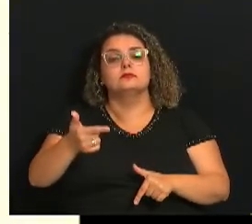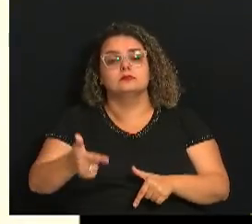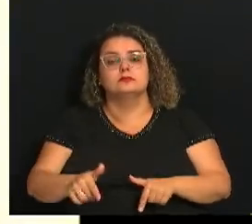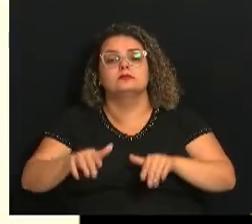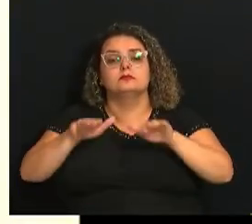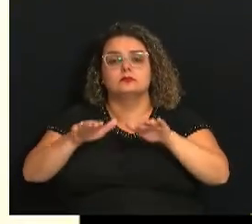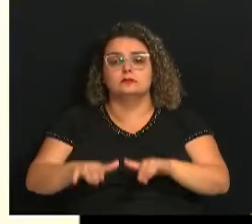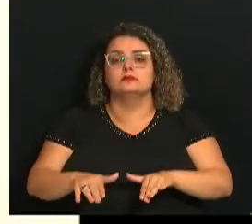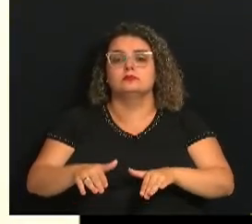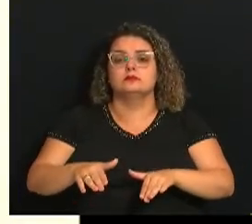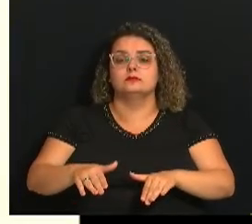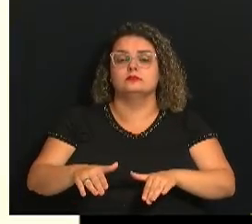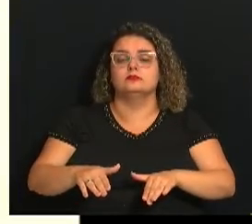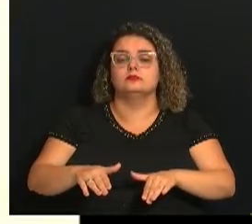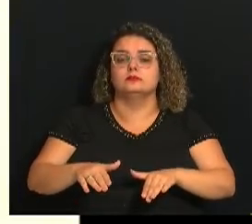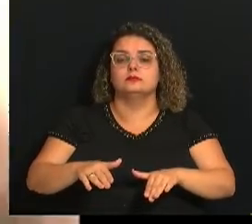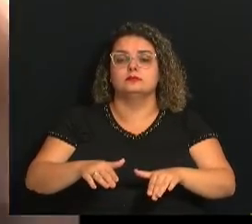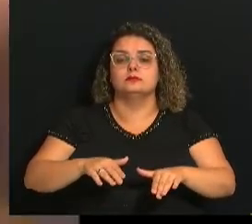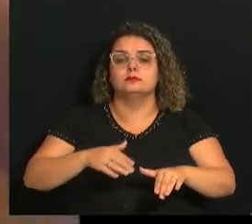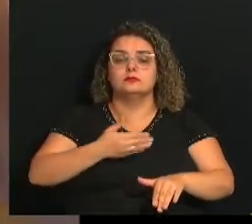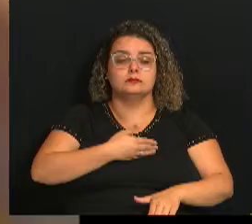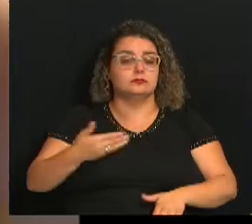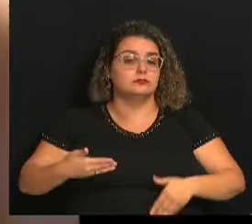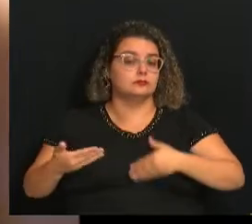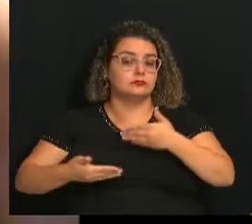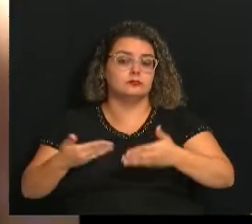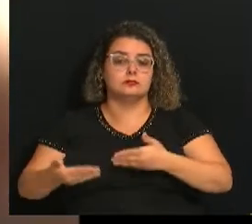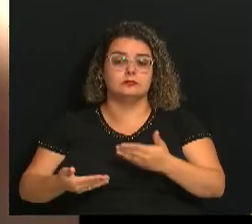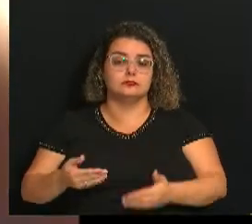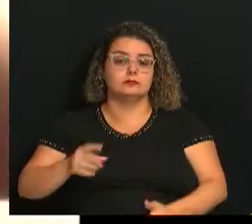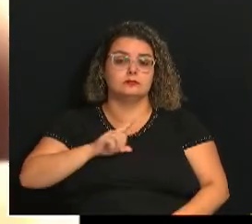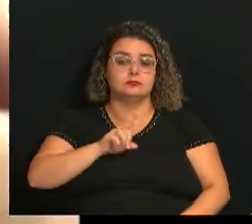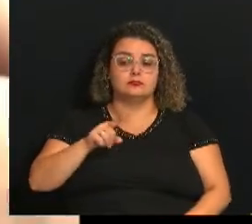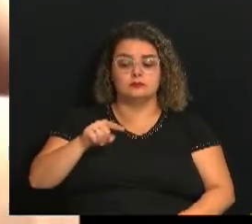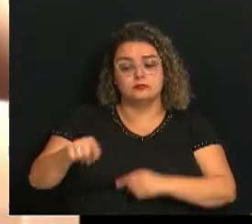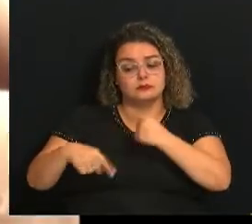serviço público e não vá depois para outros setores,